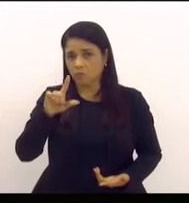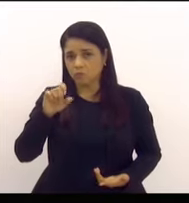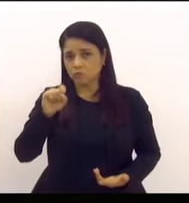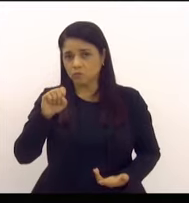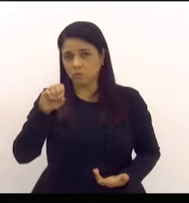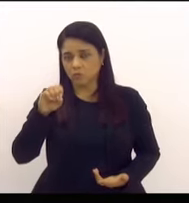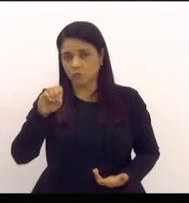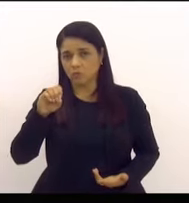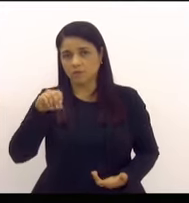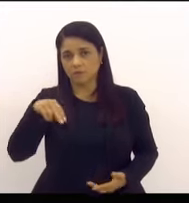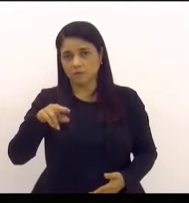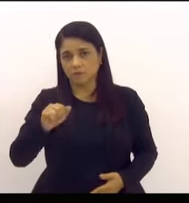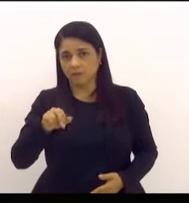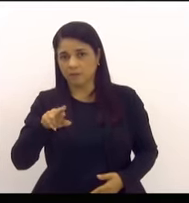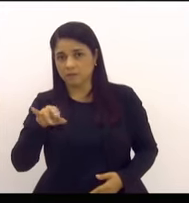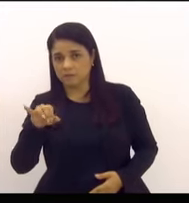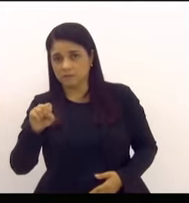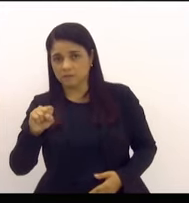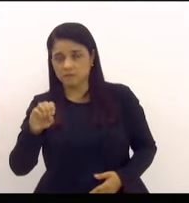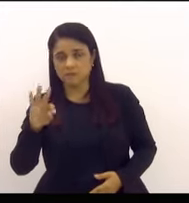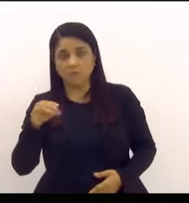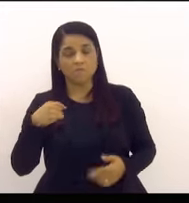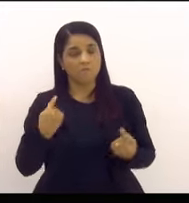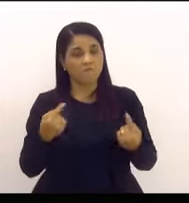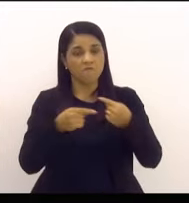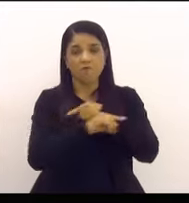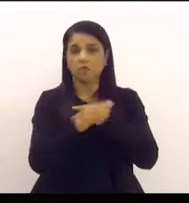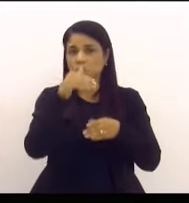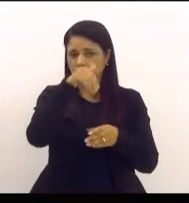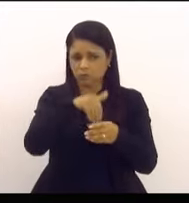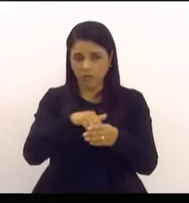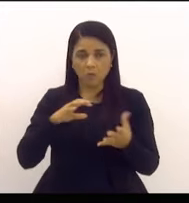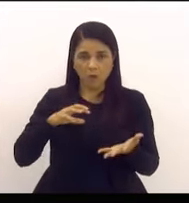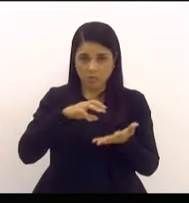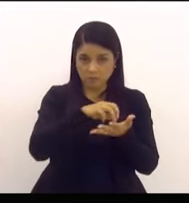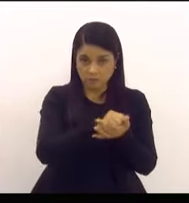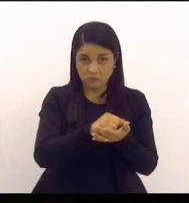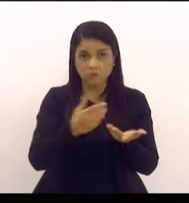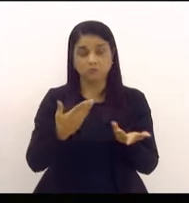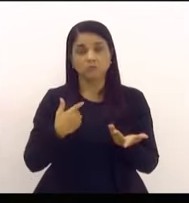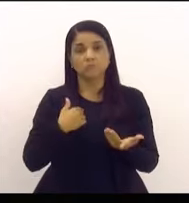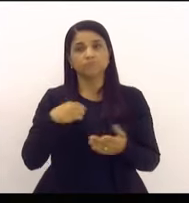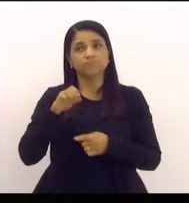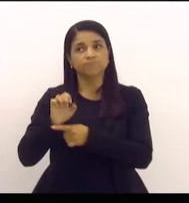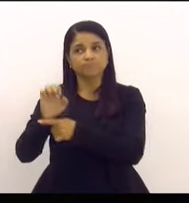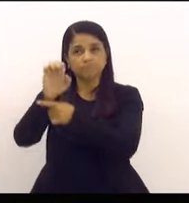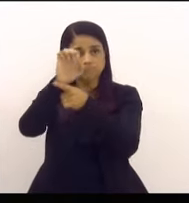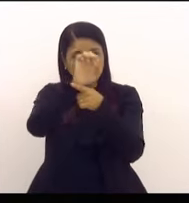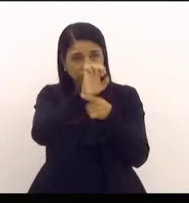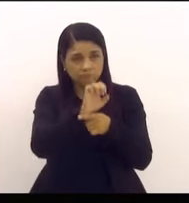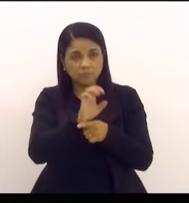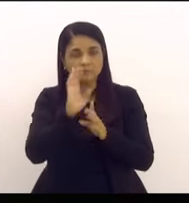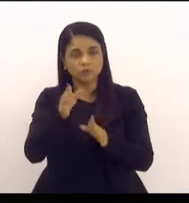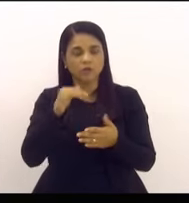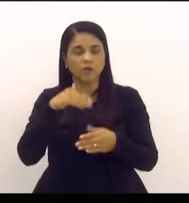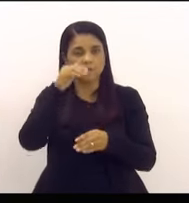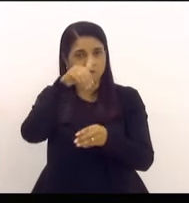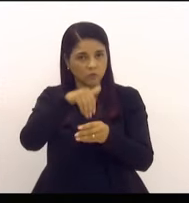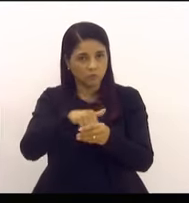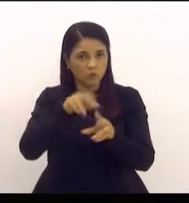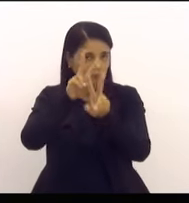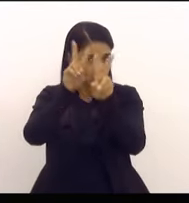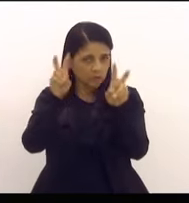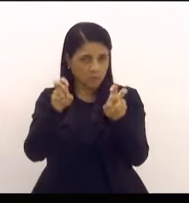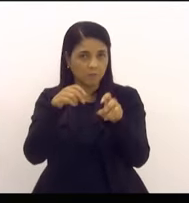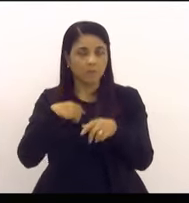o voto contrário da nossa bancada do PSOL, sendo inclusive coerente nos estados onde votamos já essa matéria, já votamos